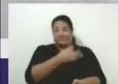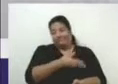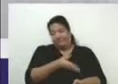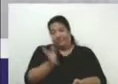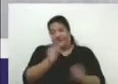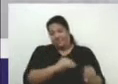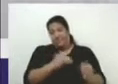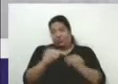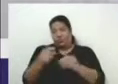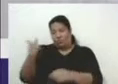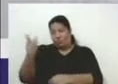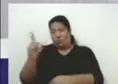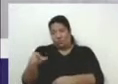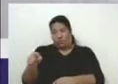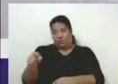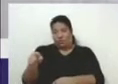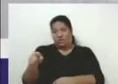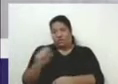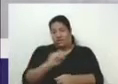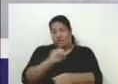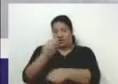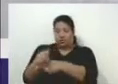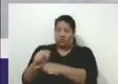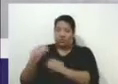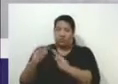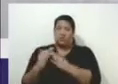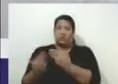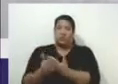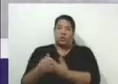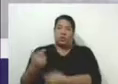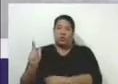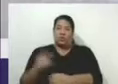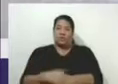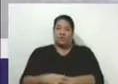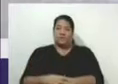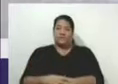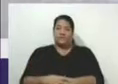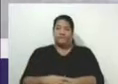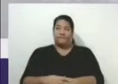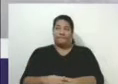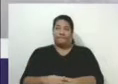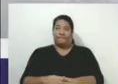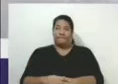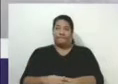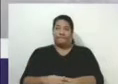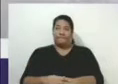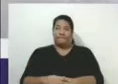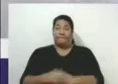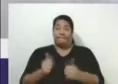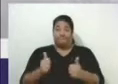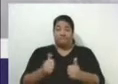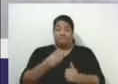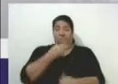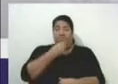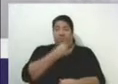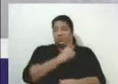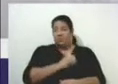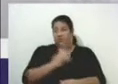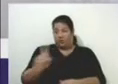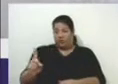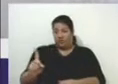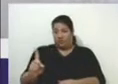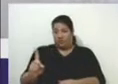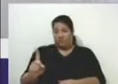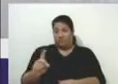orientou ir para uma outra escola e ele foi estudar lá no Luiz Tácito, muito